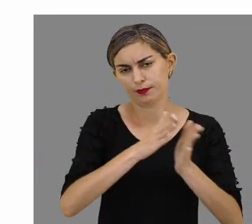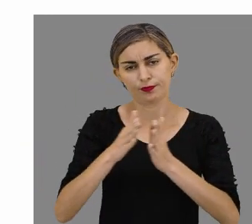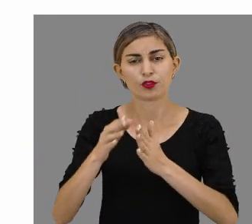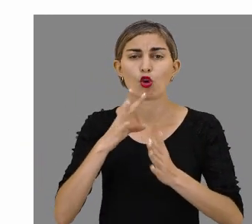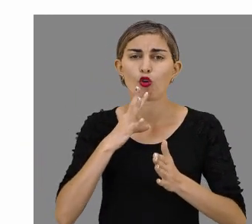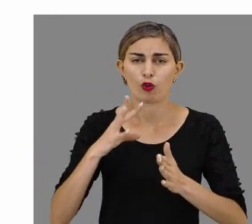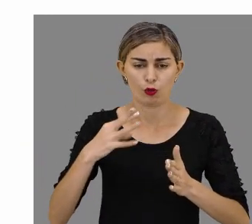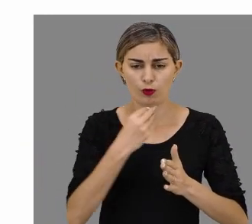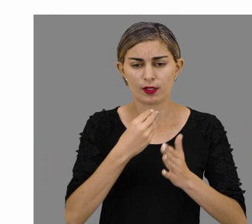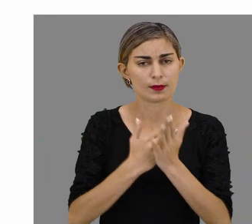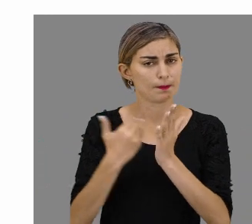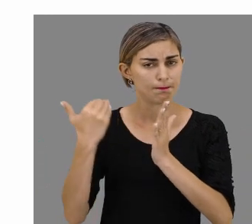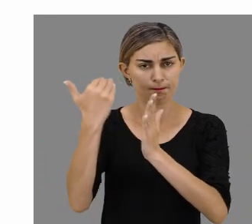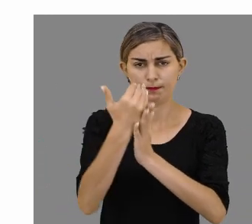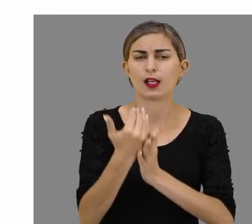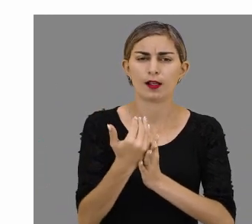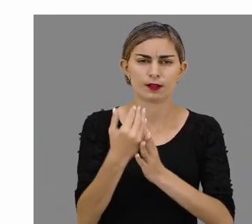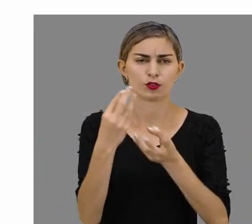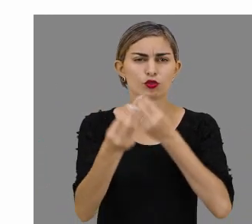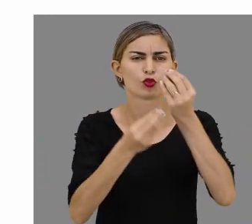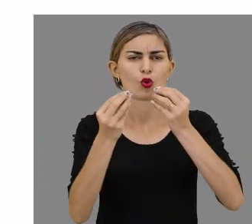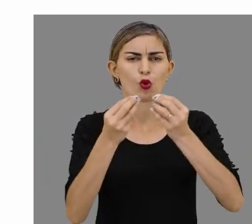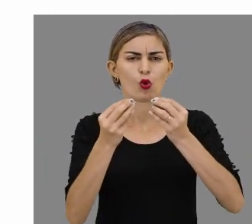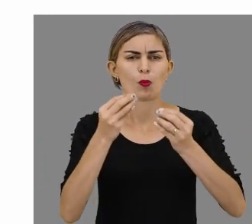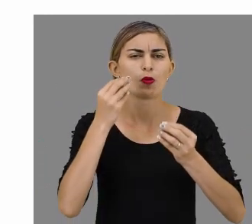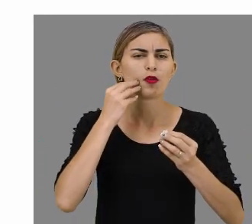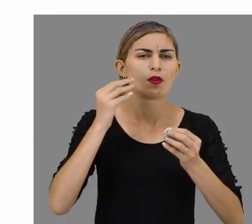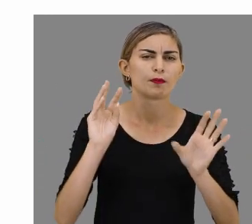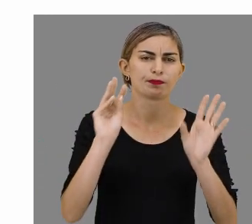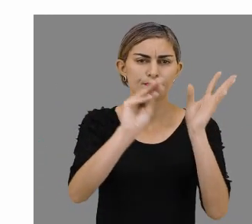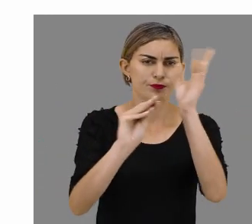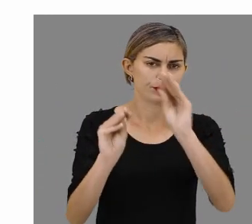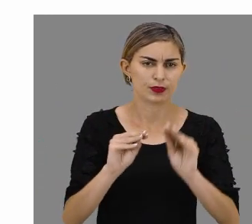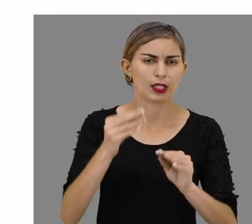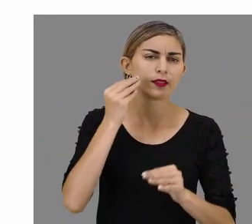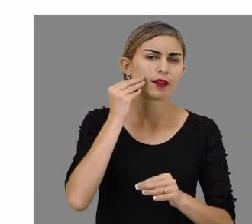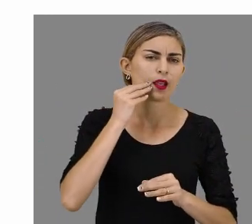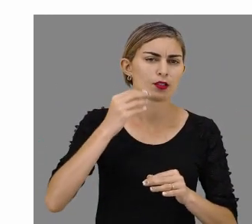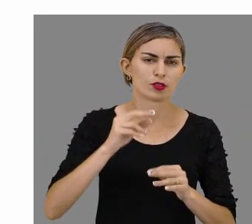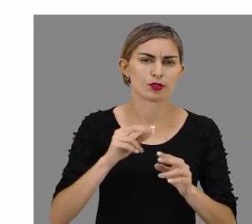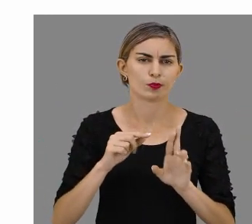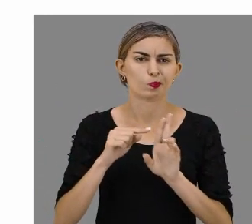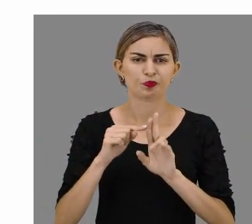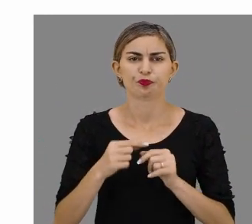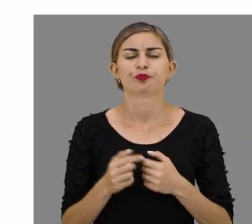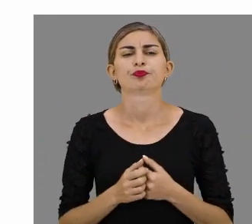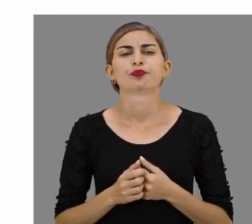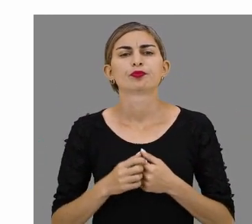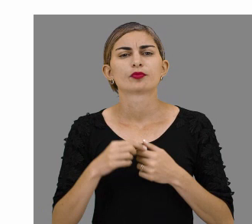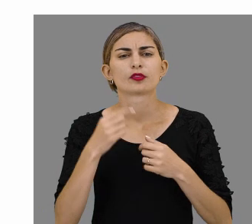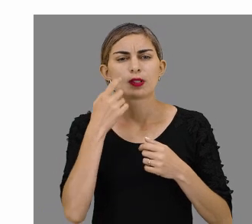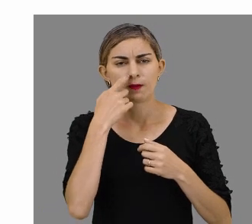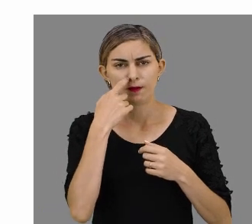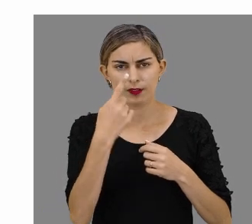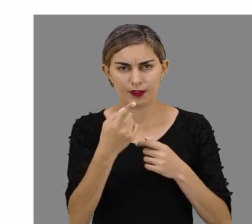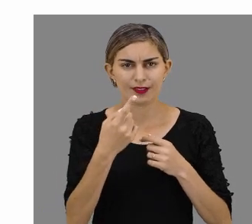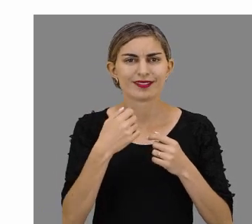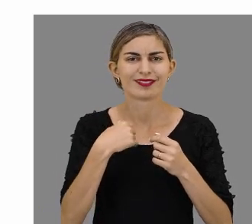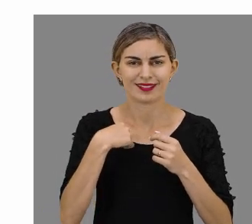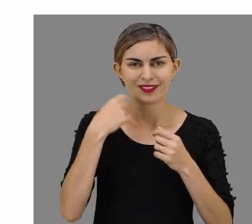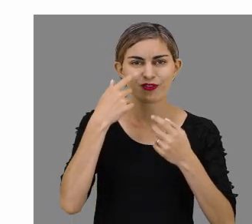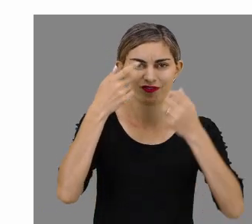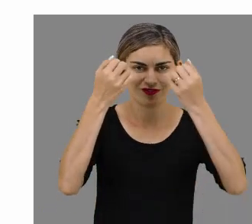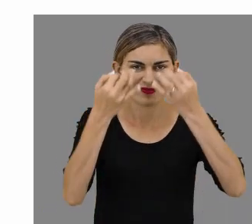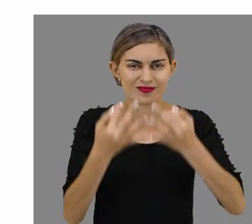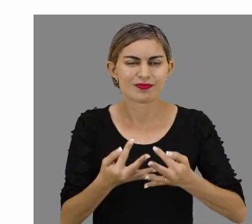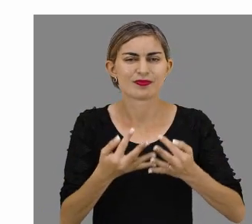pouco mais sobre a fase de implementação e testes de unidade? Nessa fase, como eu havia dito a